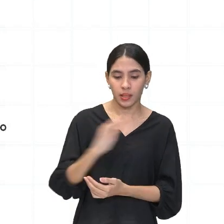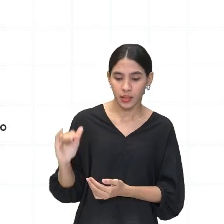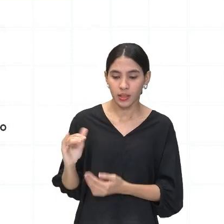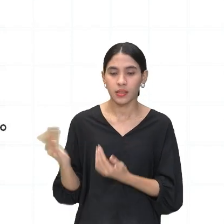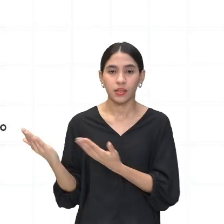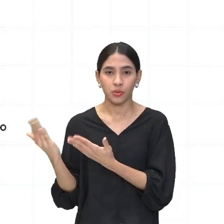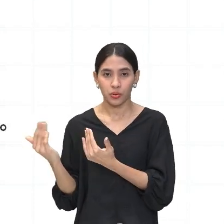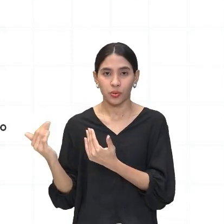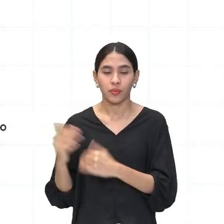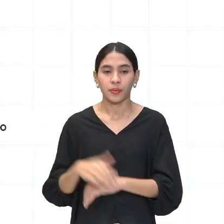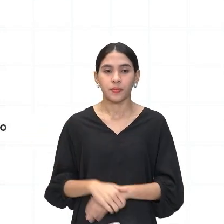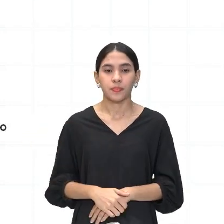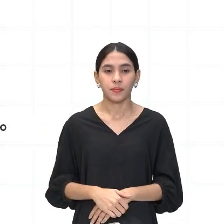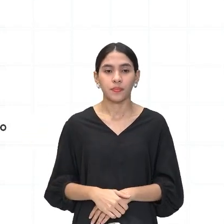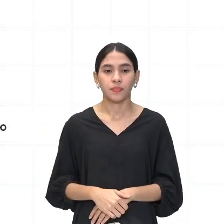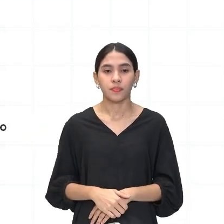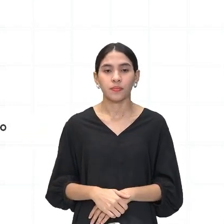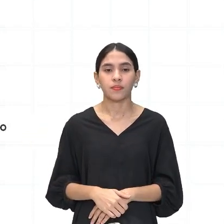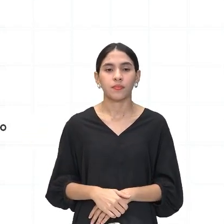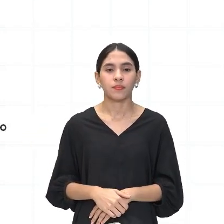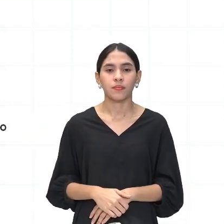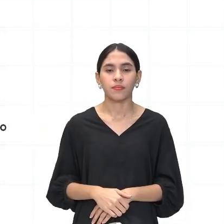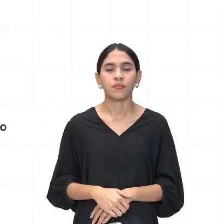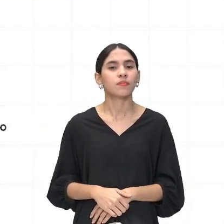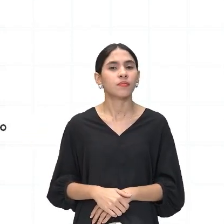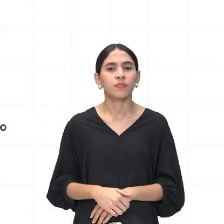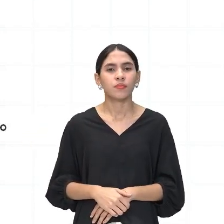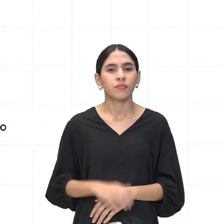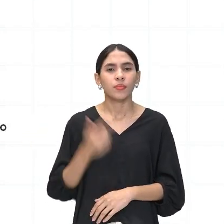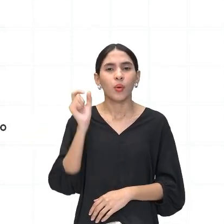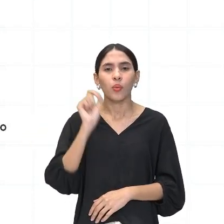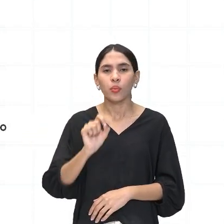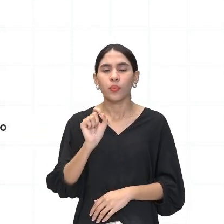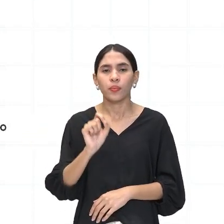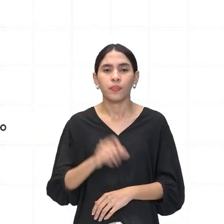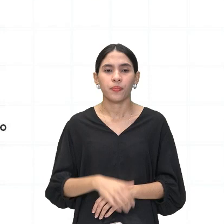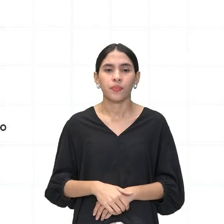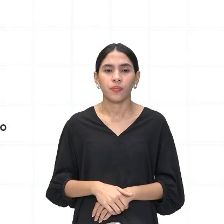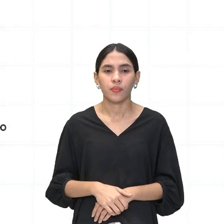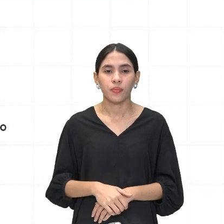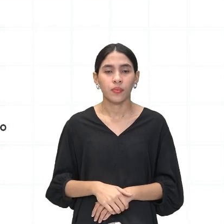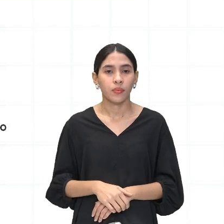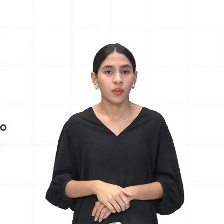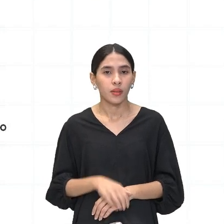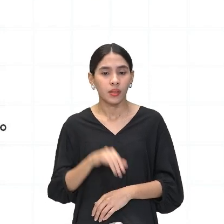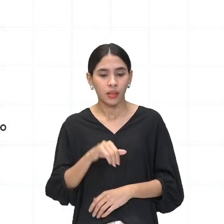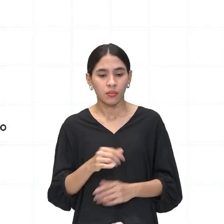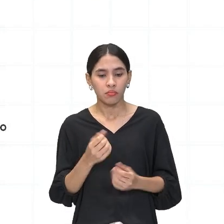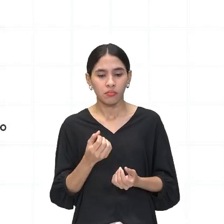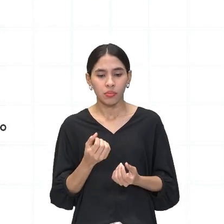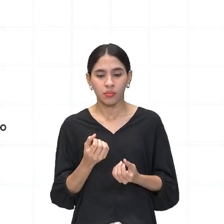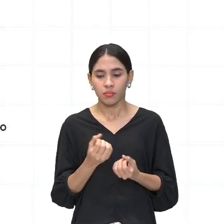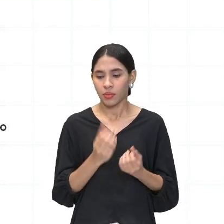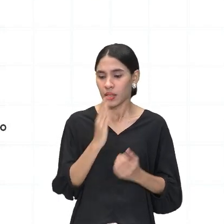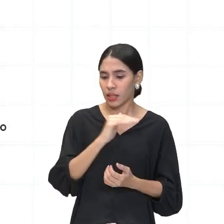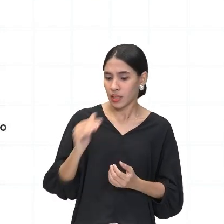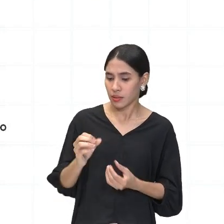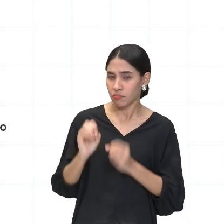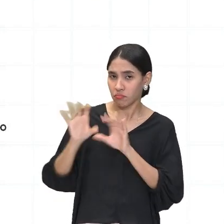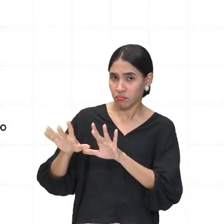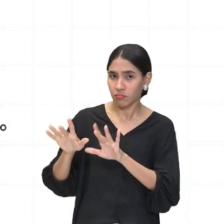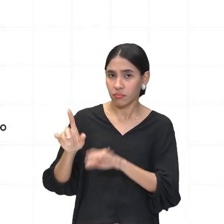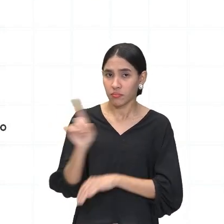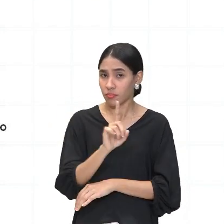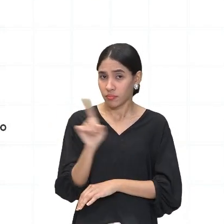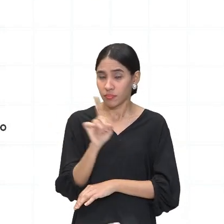aos adolescentes. Mas o que é essa garantia de prioridade, professora? Se eu chegar em qualquer lugar eu posso passar na frente? Não é isso,